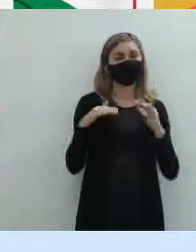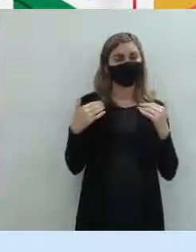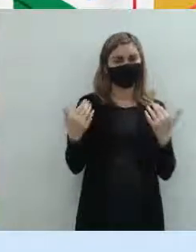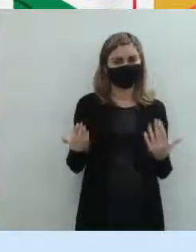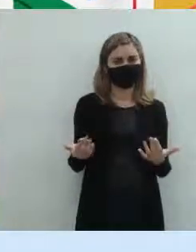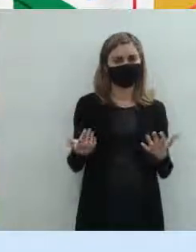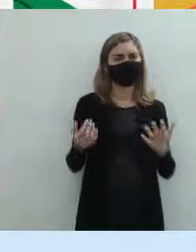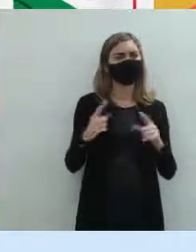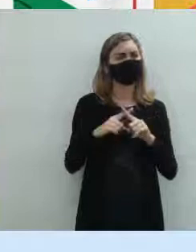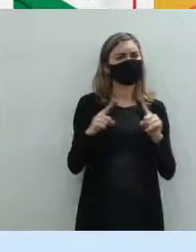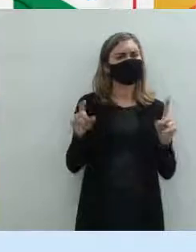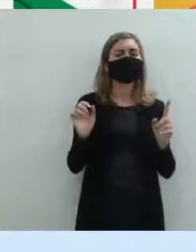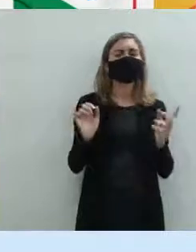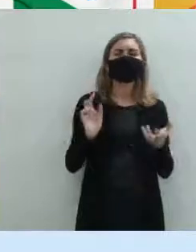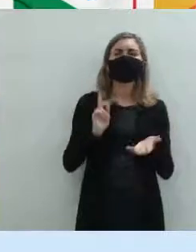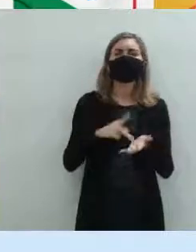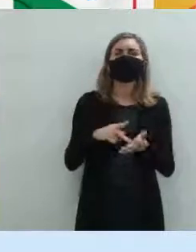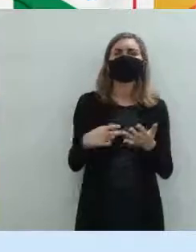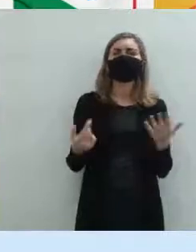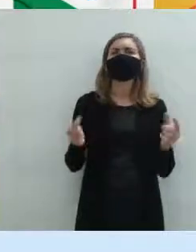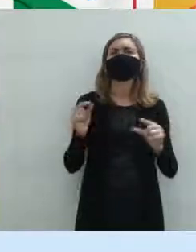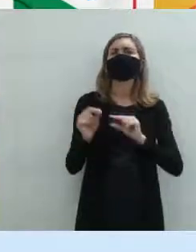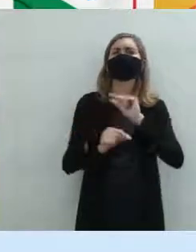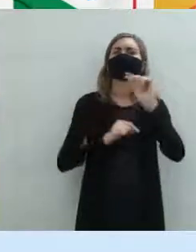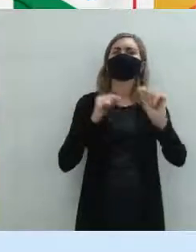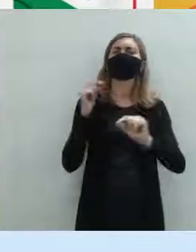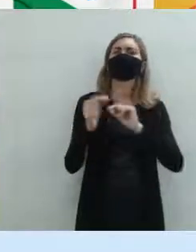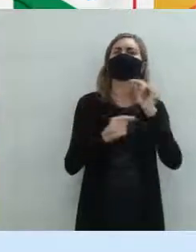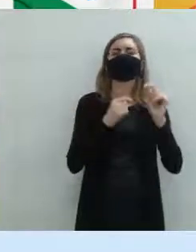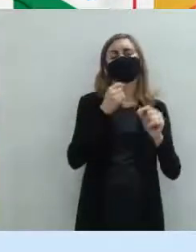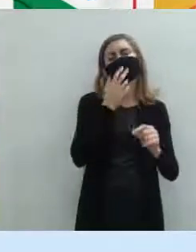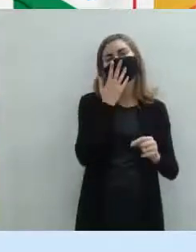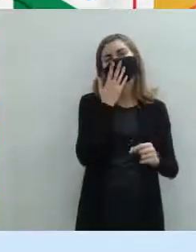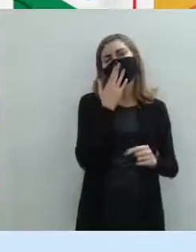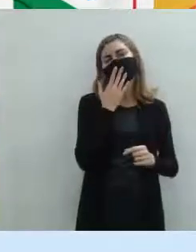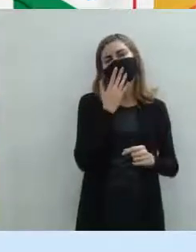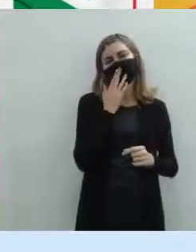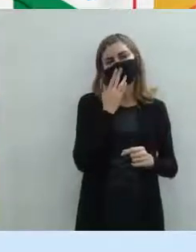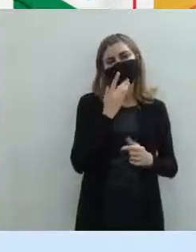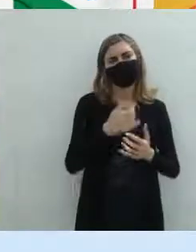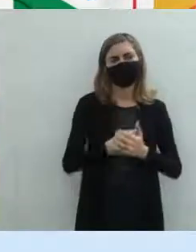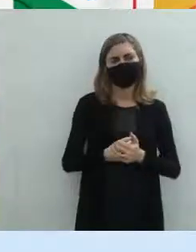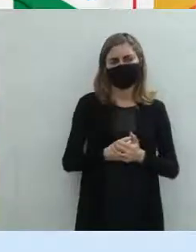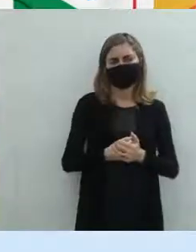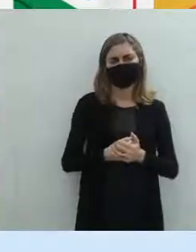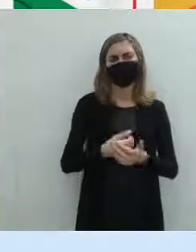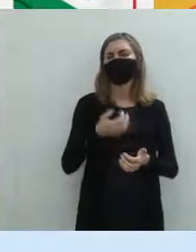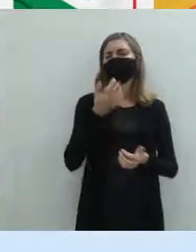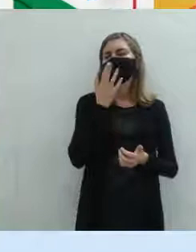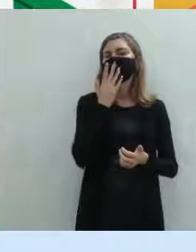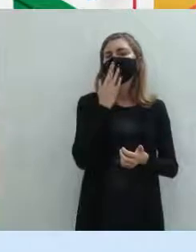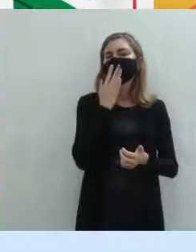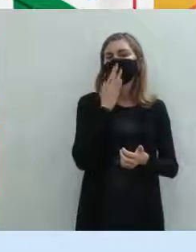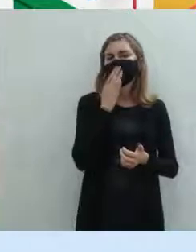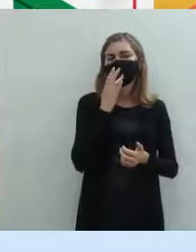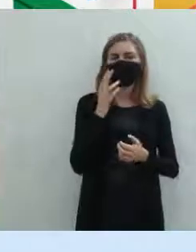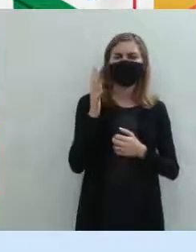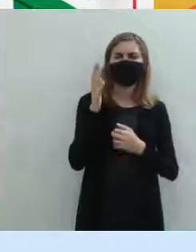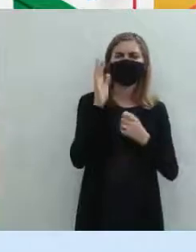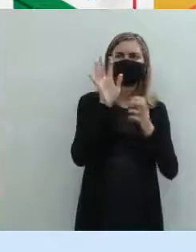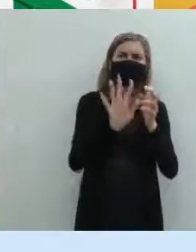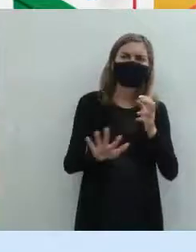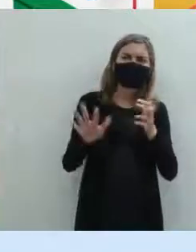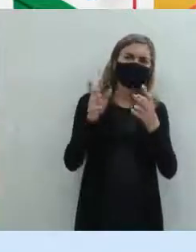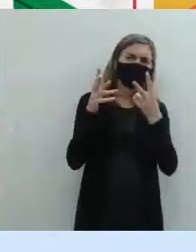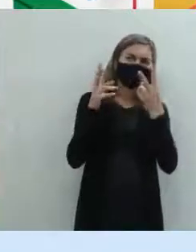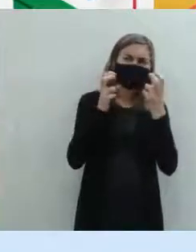Então, mas finalmente, o que é a cor? Cor é a impressão